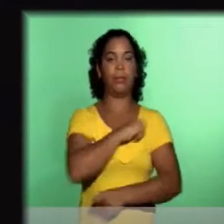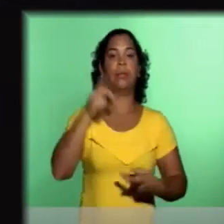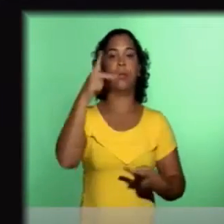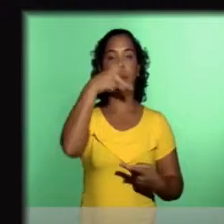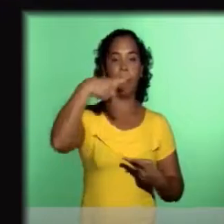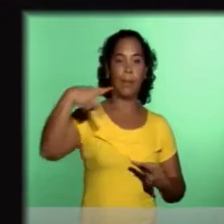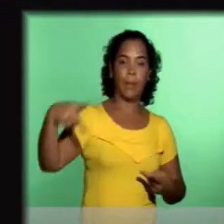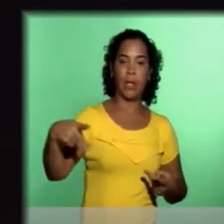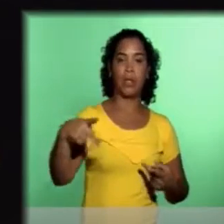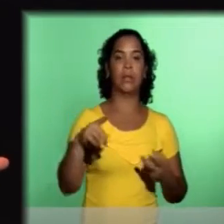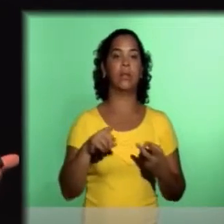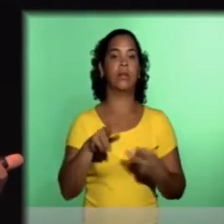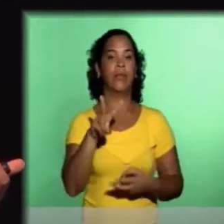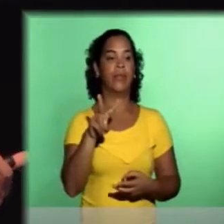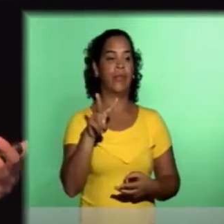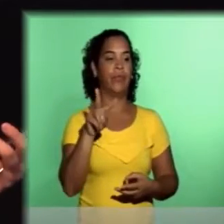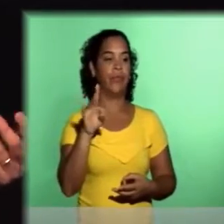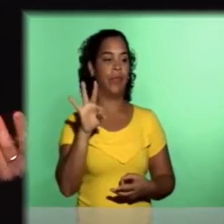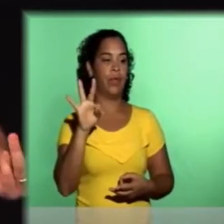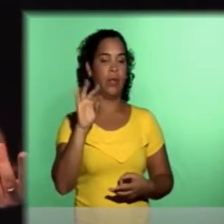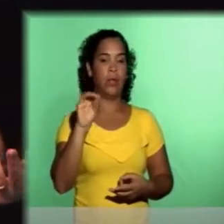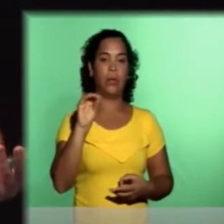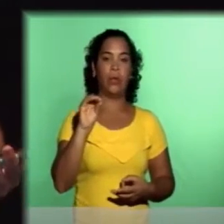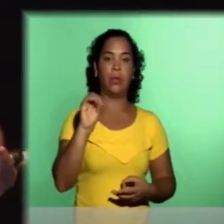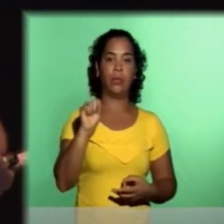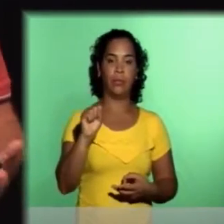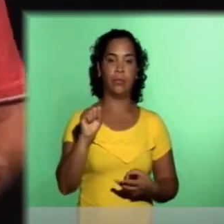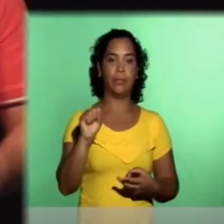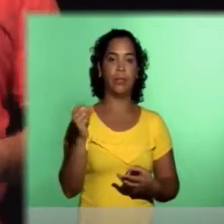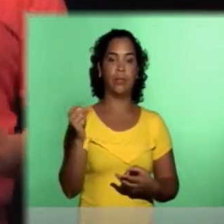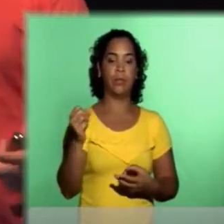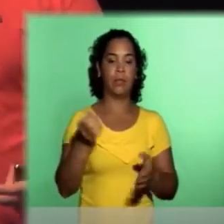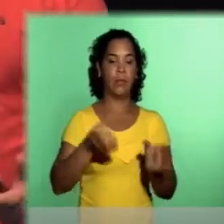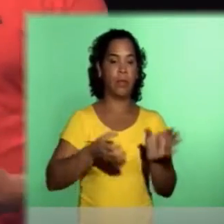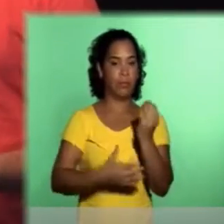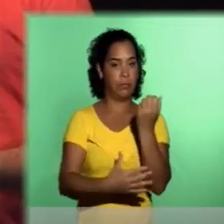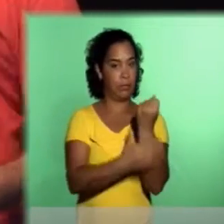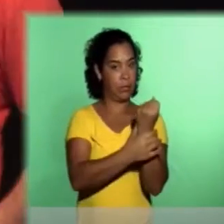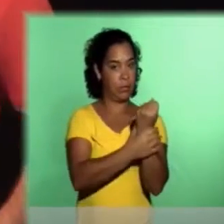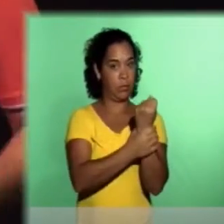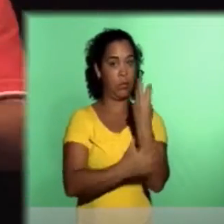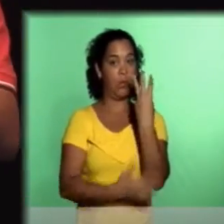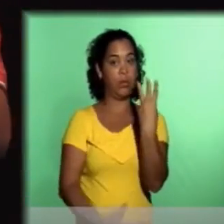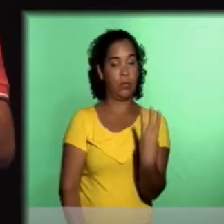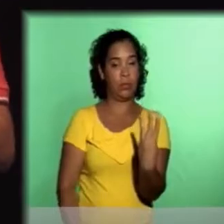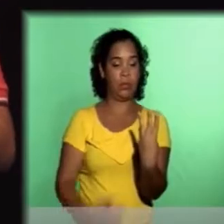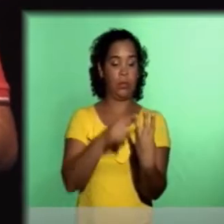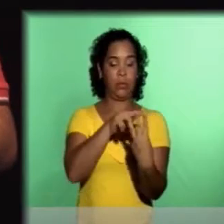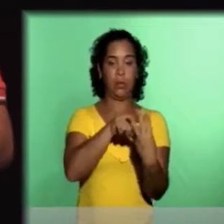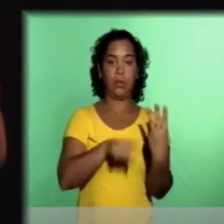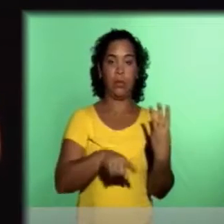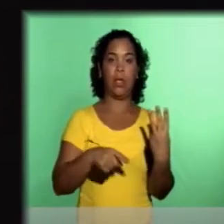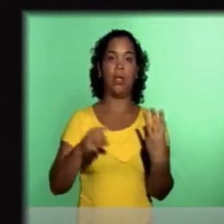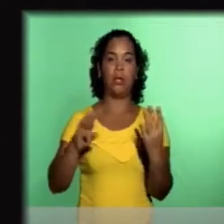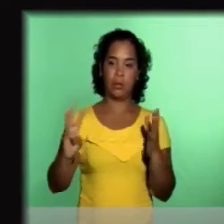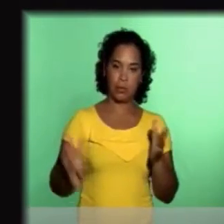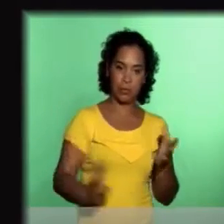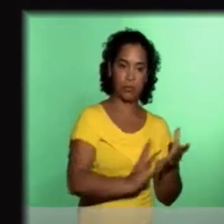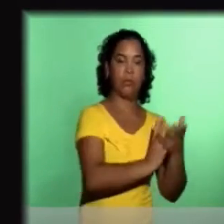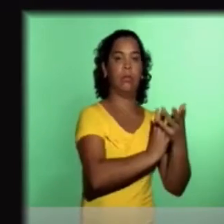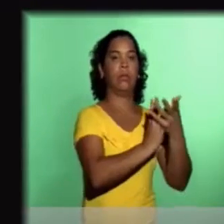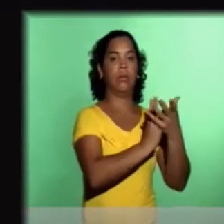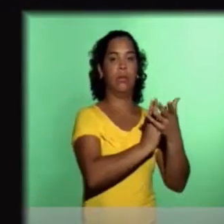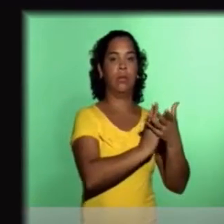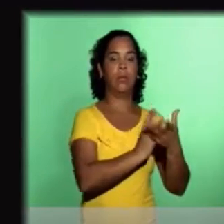INEP, Chico Soares, três assessores do MEC, que eram assessores diretamente relacionados ao gabinete do